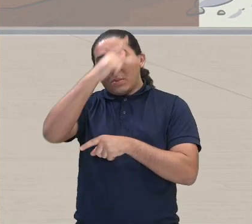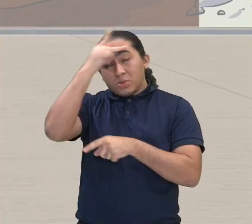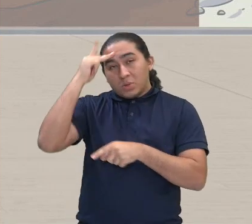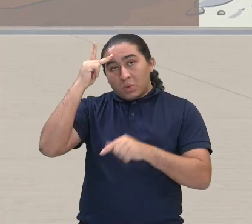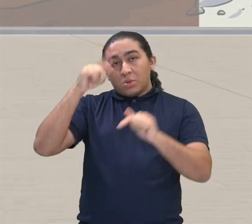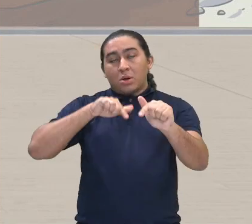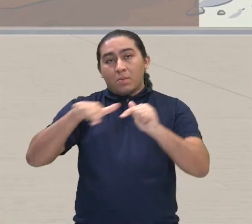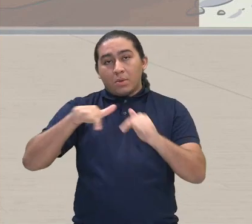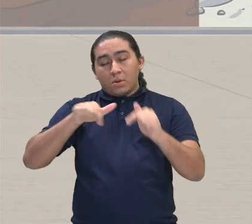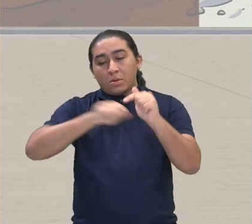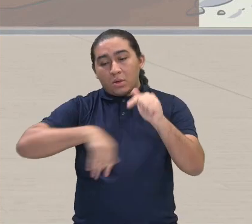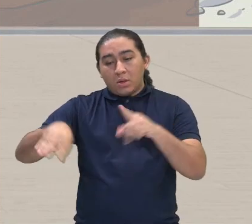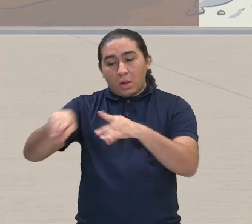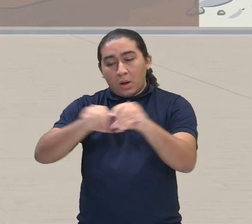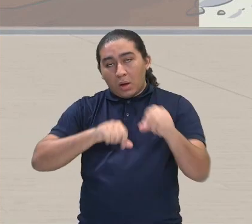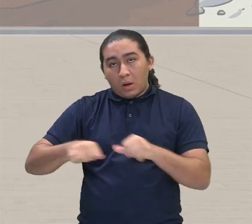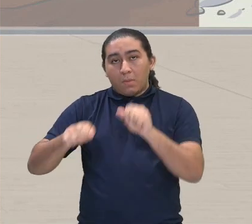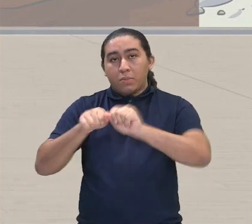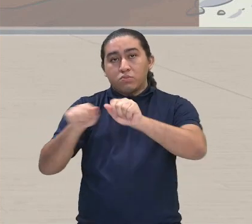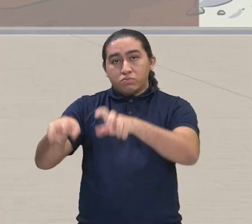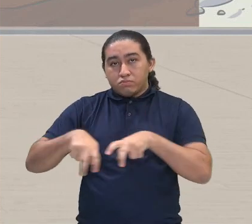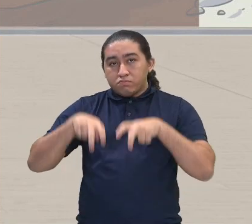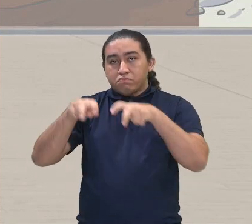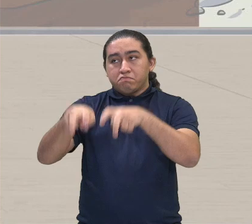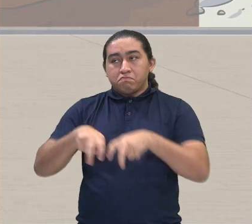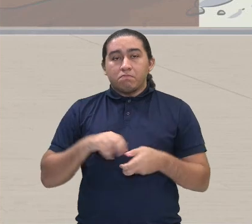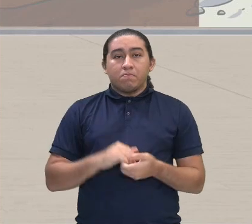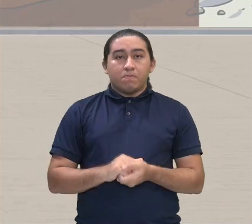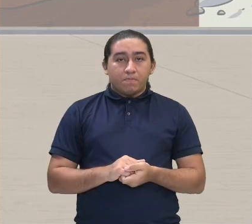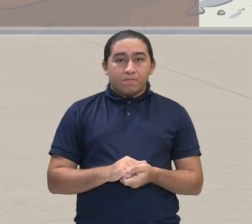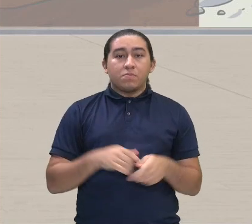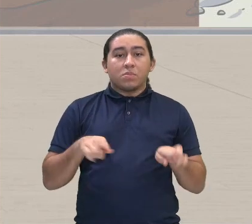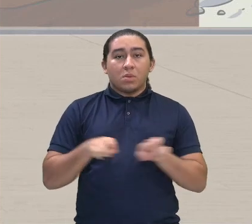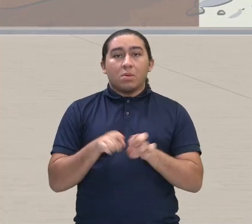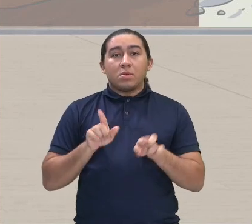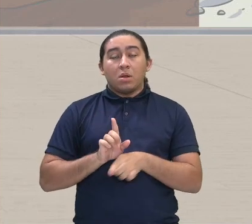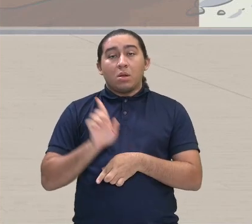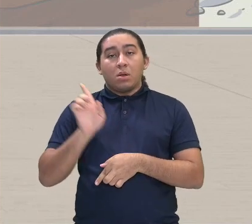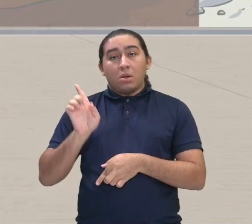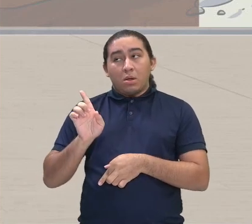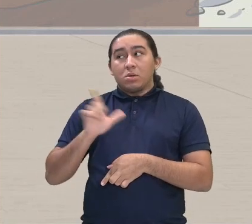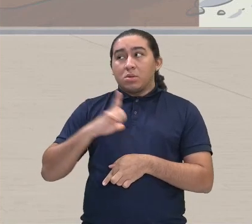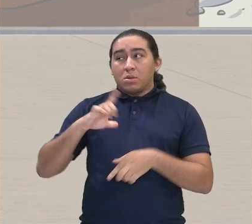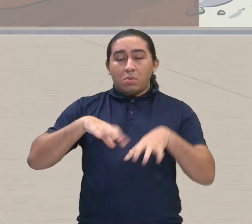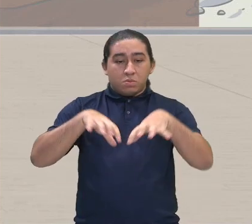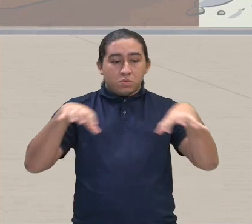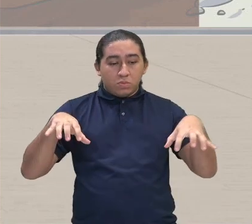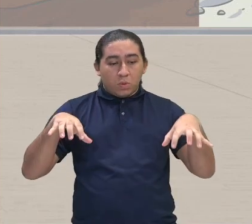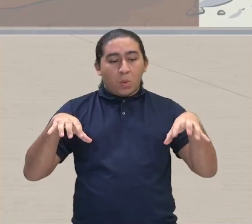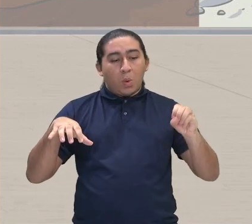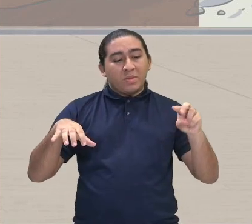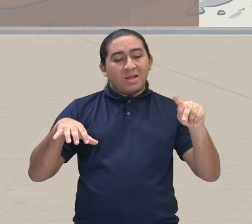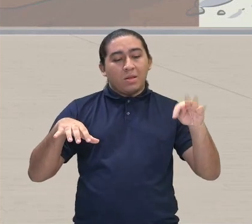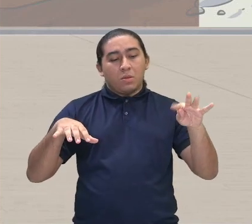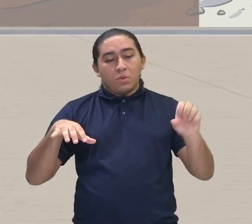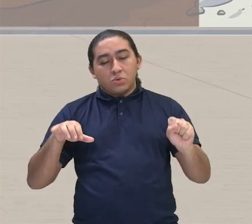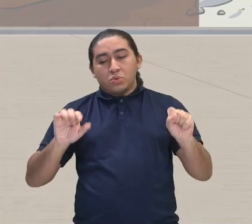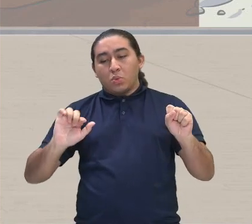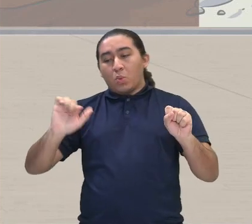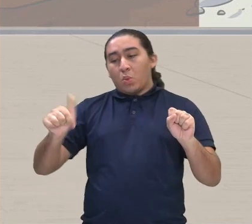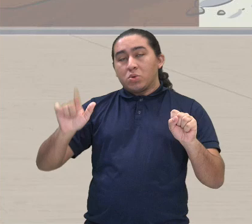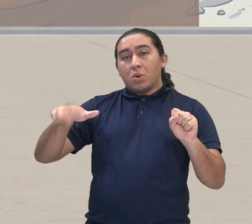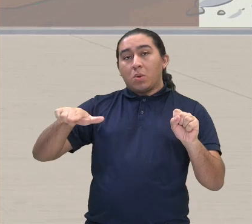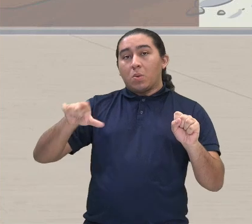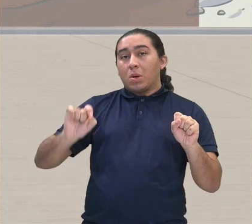na terra, produzindo. Então nós vamos ter do lado germânico o comitatus e do lado romano nós vamos